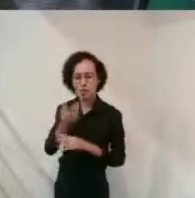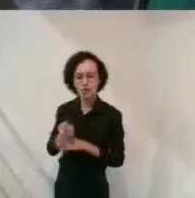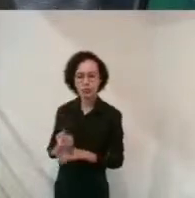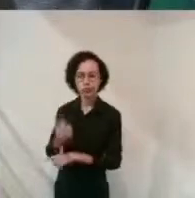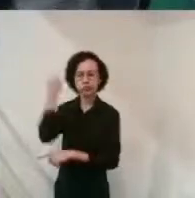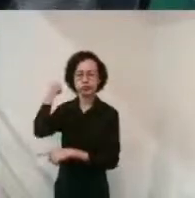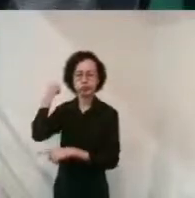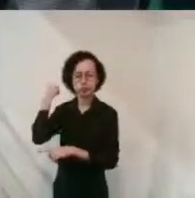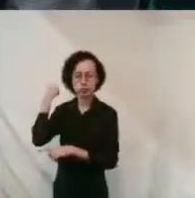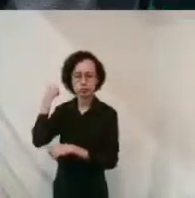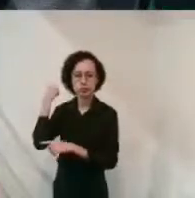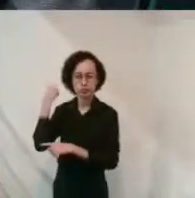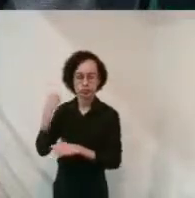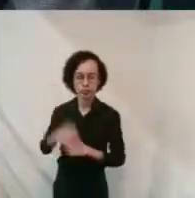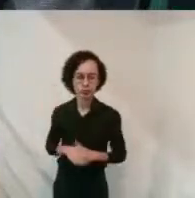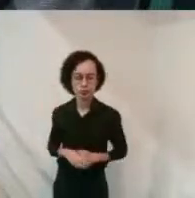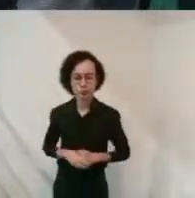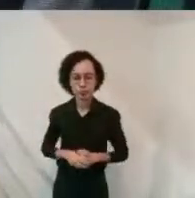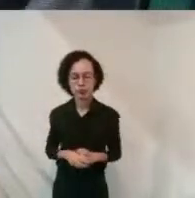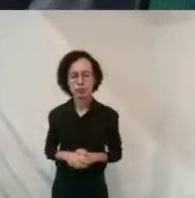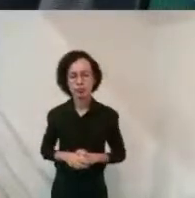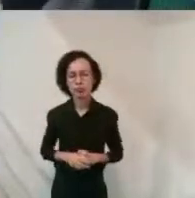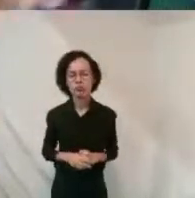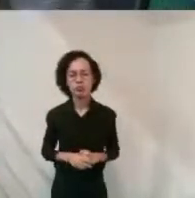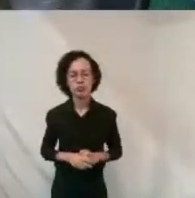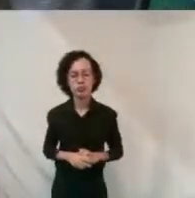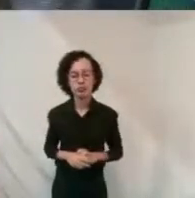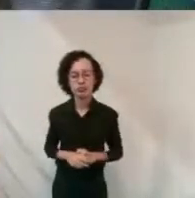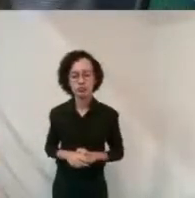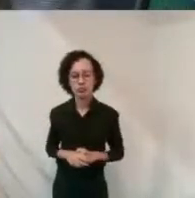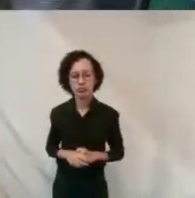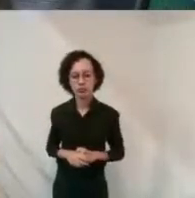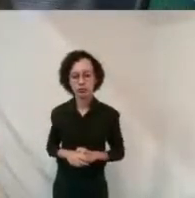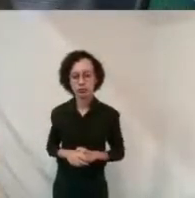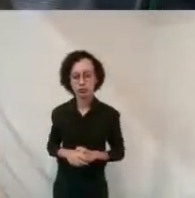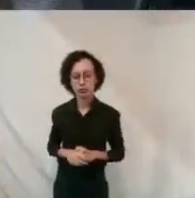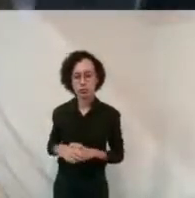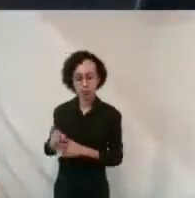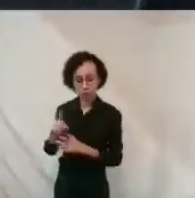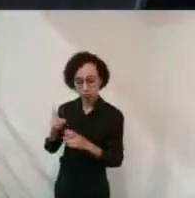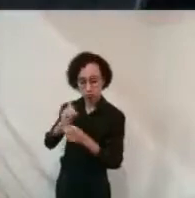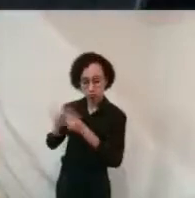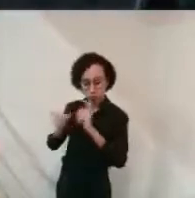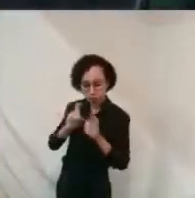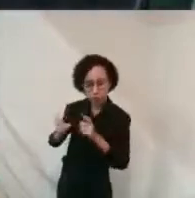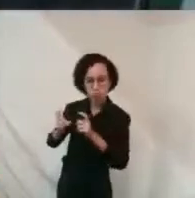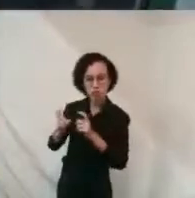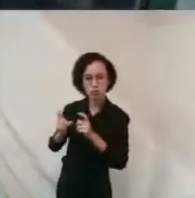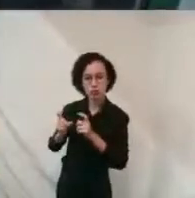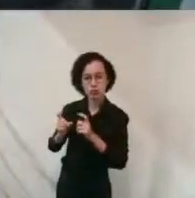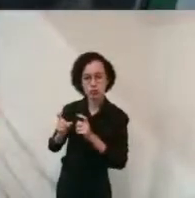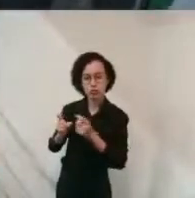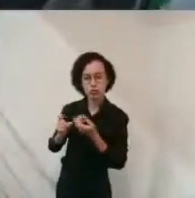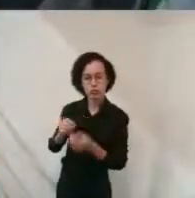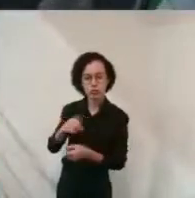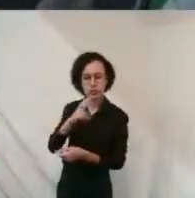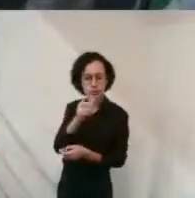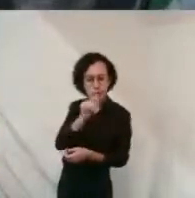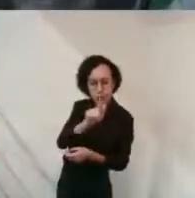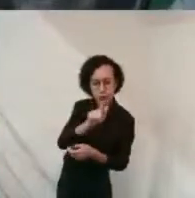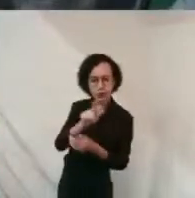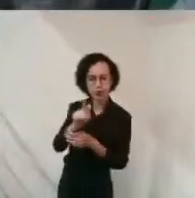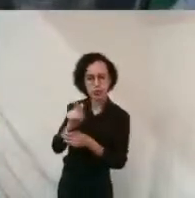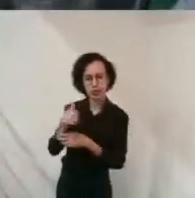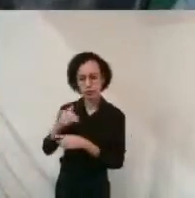relação ao saneamento básico brasileiro. Enquanto está se discutindo 5G, iPhone 15, 10,